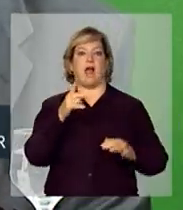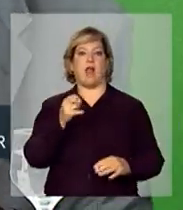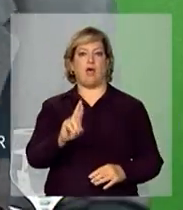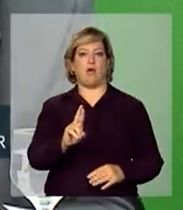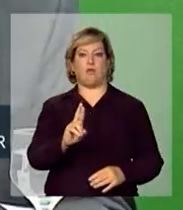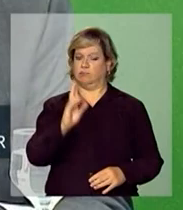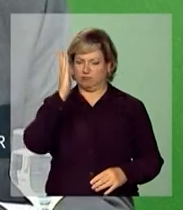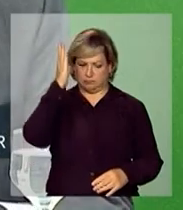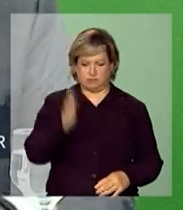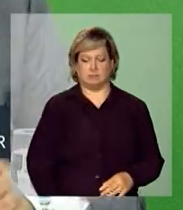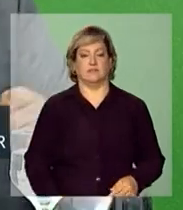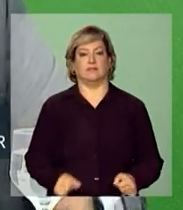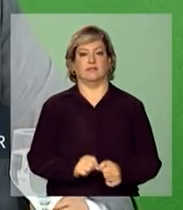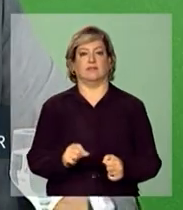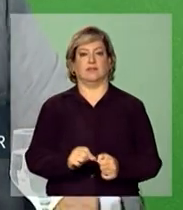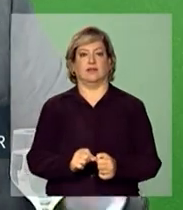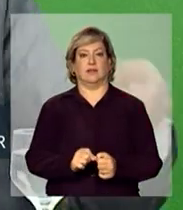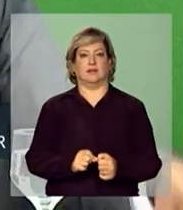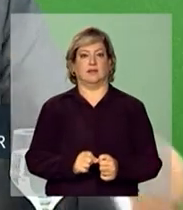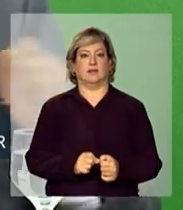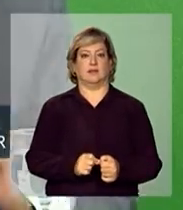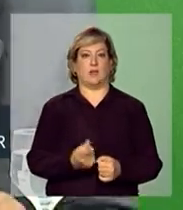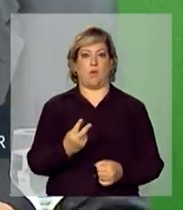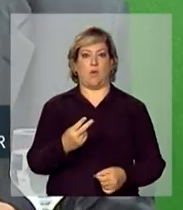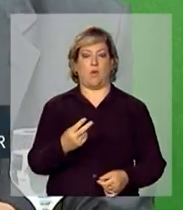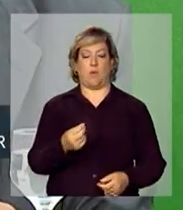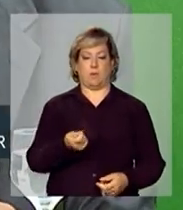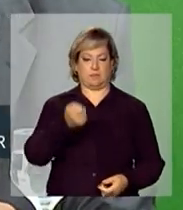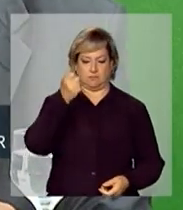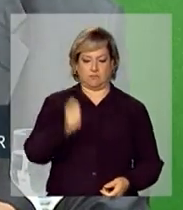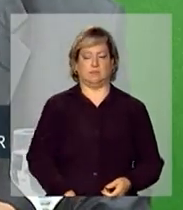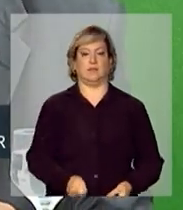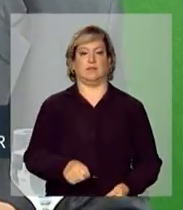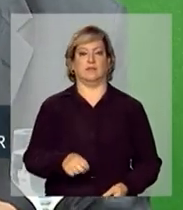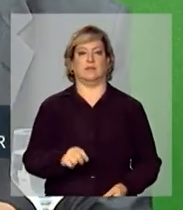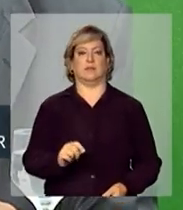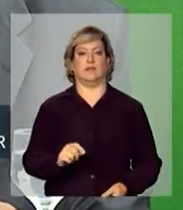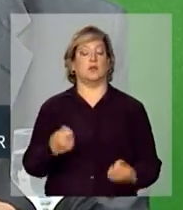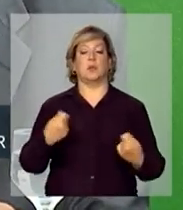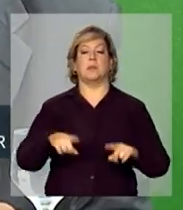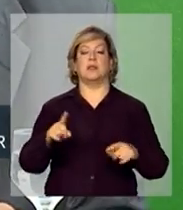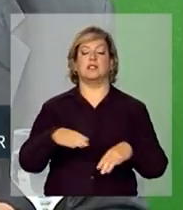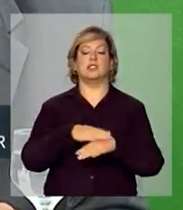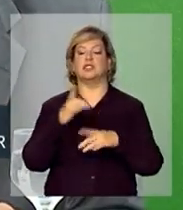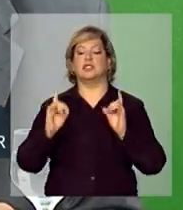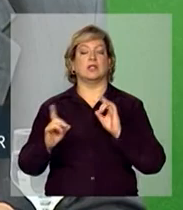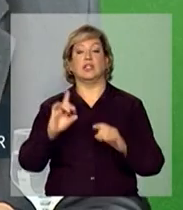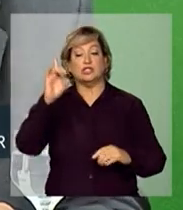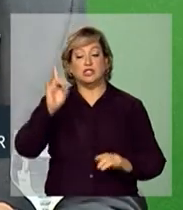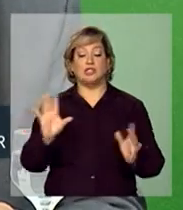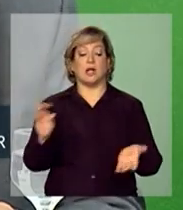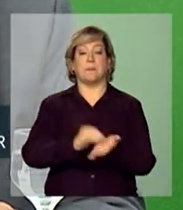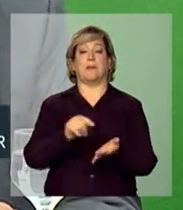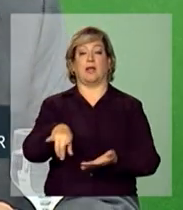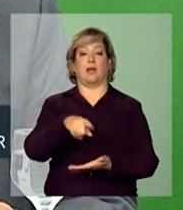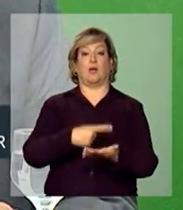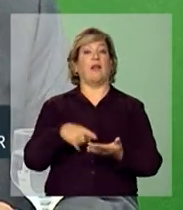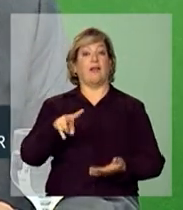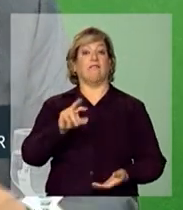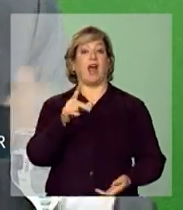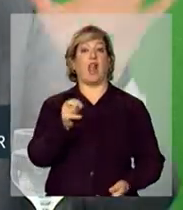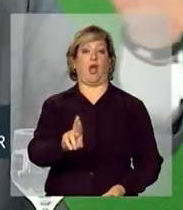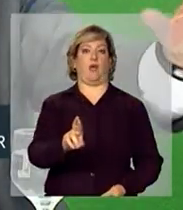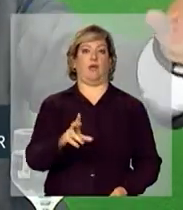seja Execute imediatamente é como se fosse uma alta promissória você já Execute imediatamente não precisa discutir o direito já tá colocado no acordo ele vale